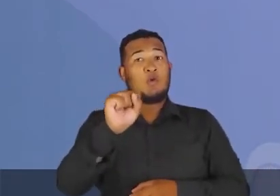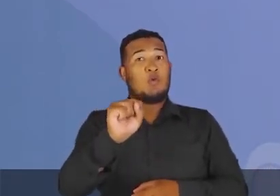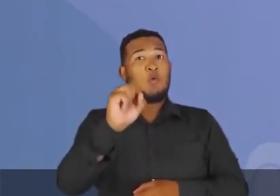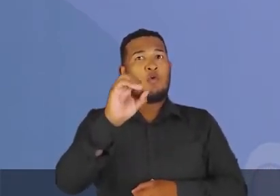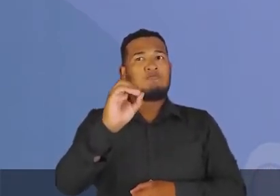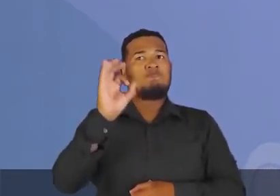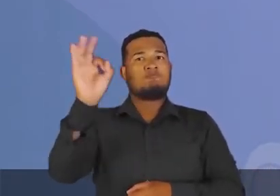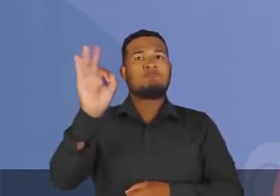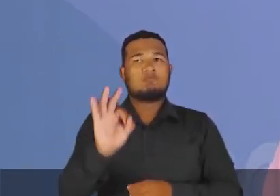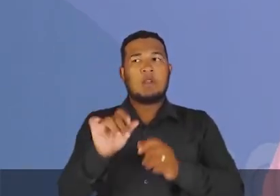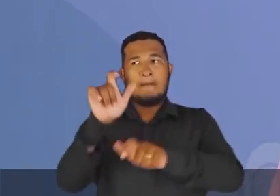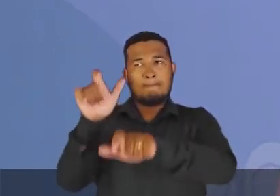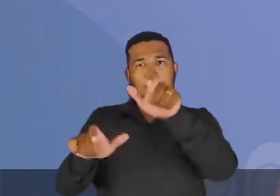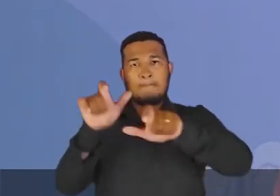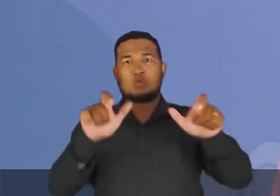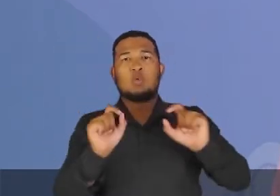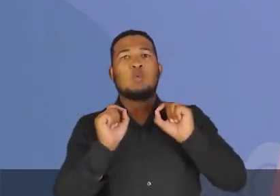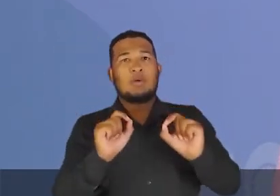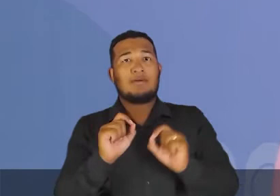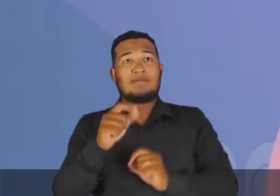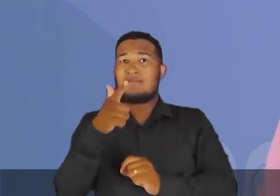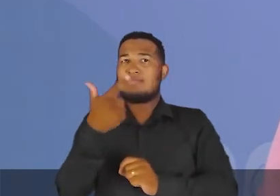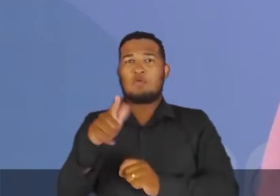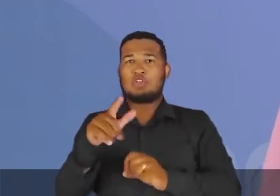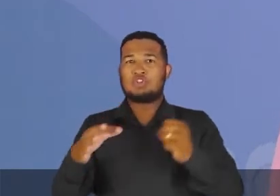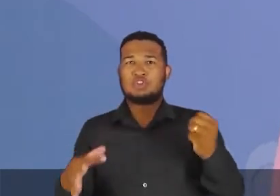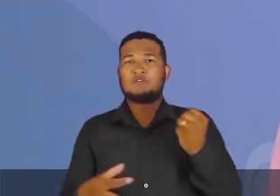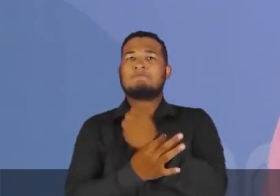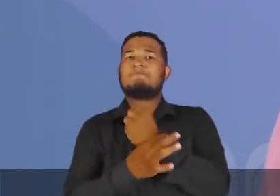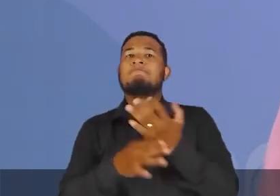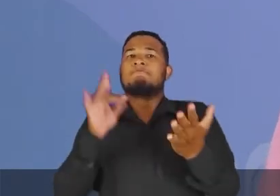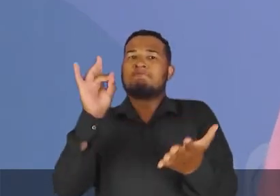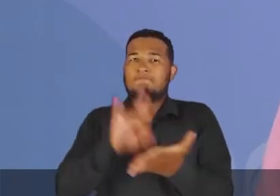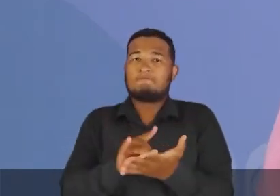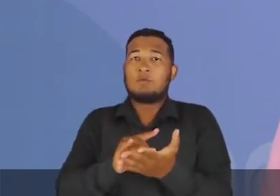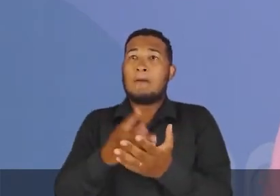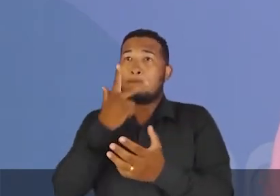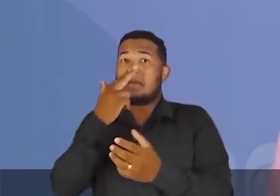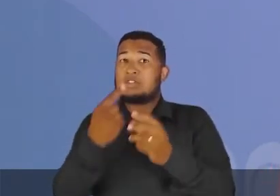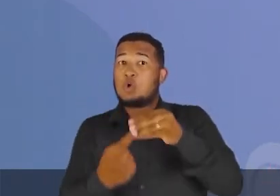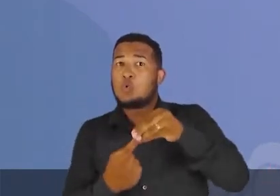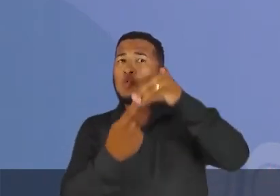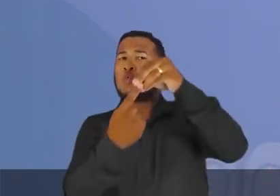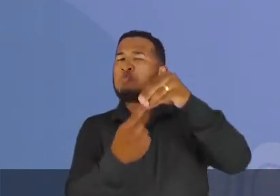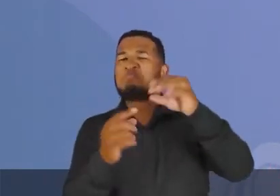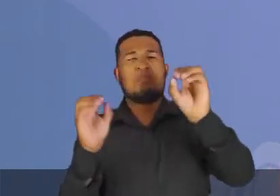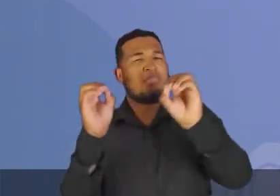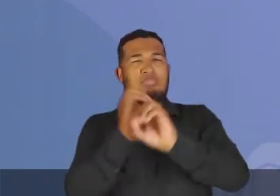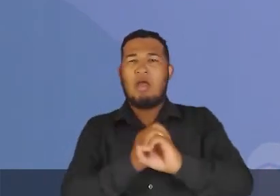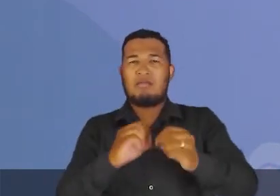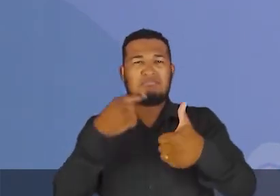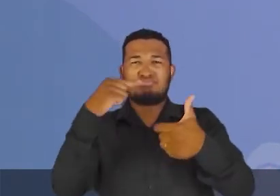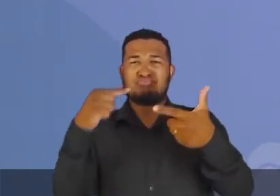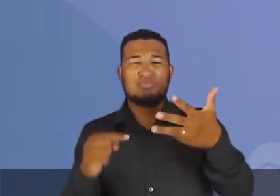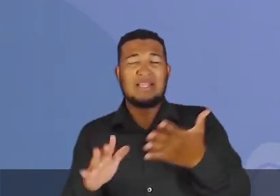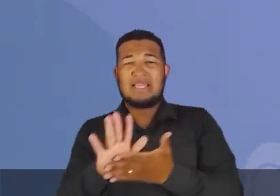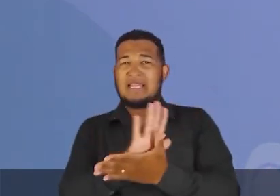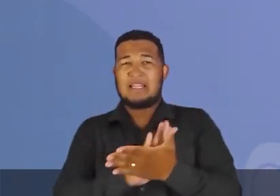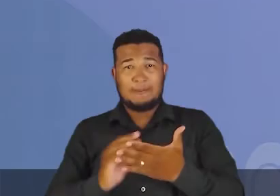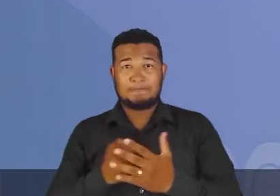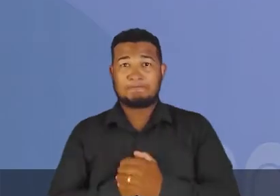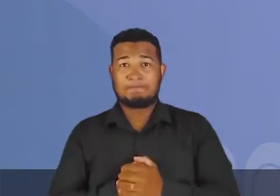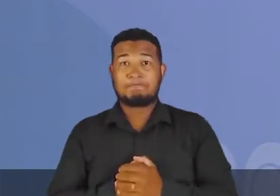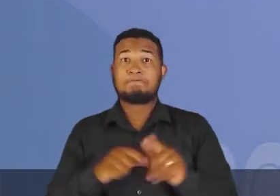80% de pessoas que não têm garantido pelo menos um direito. Ainda